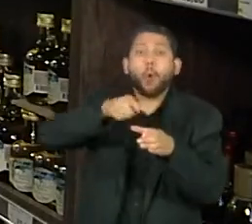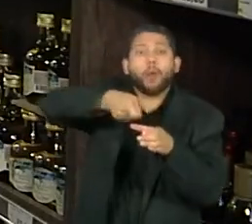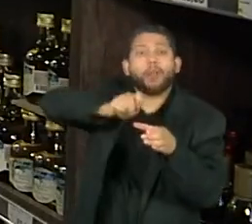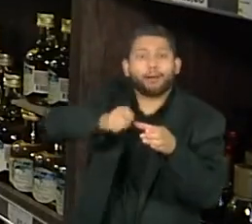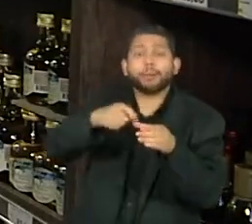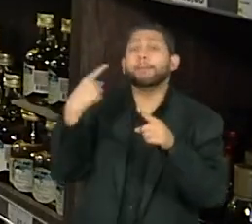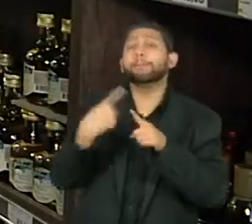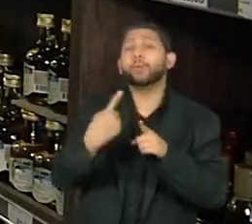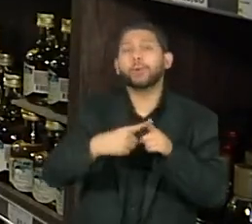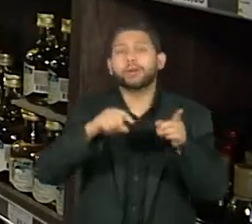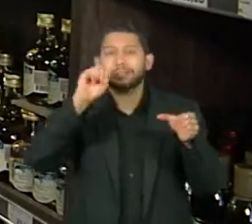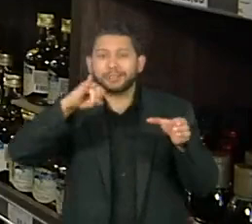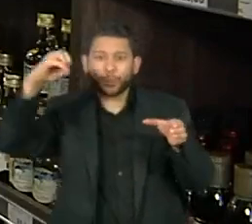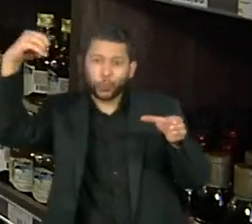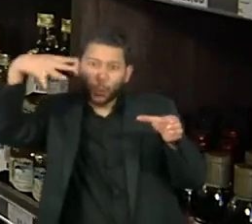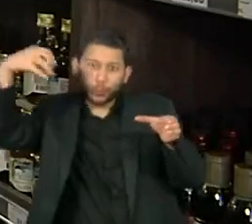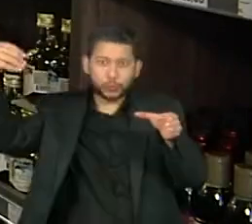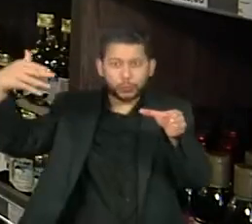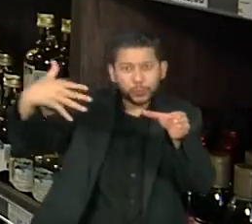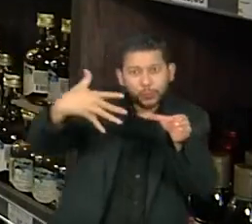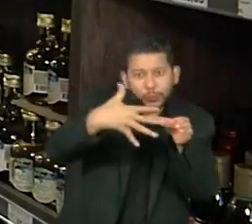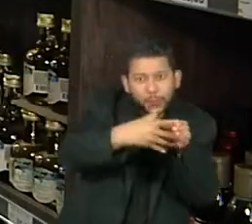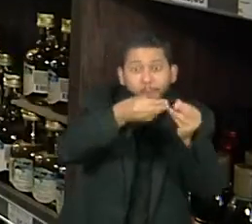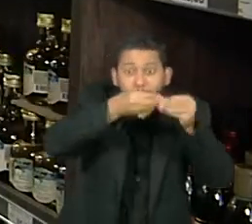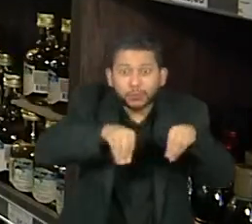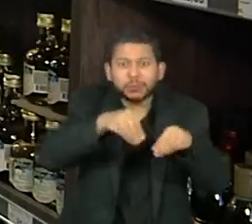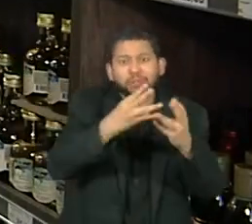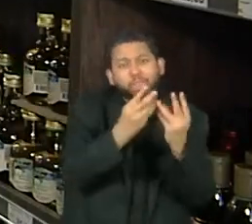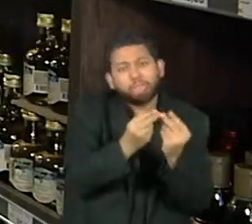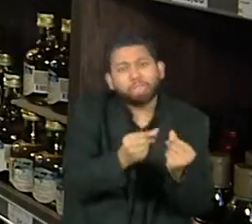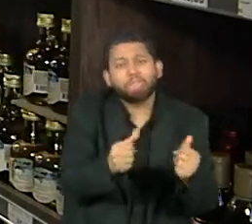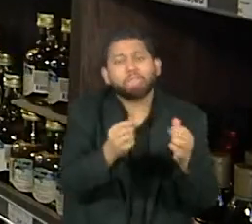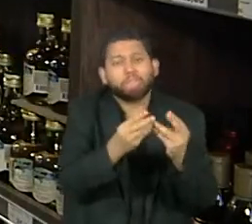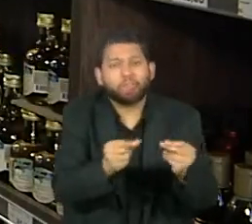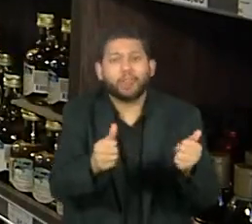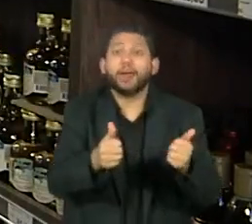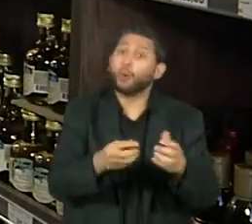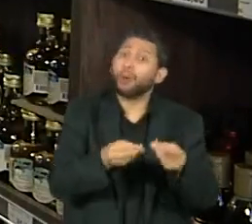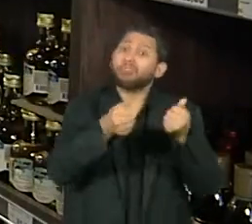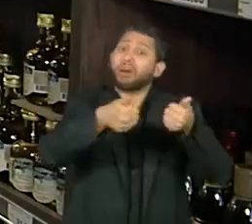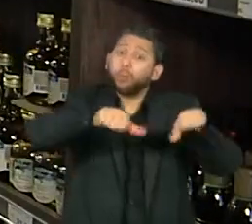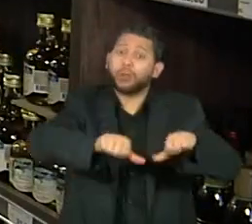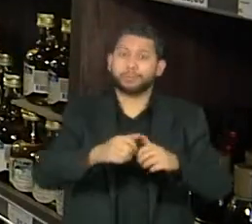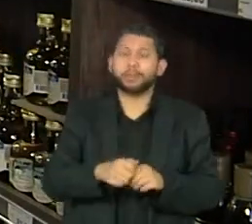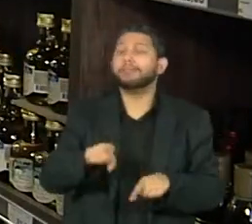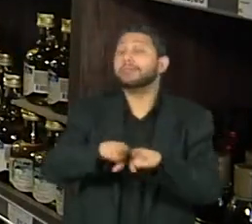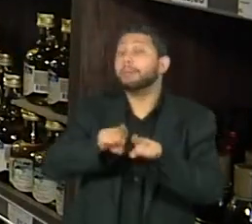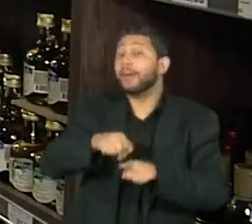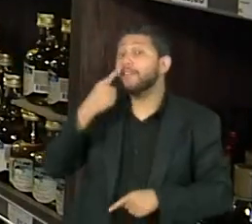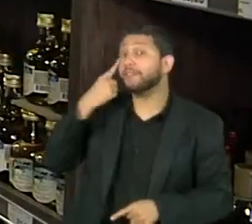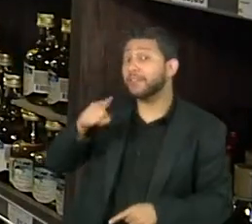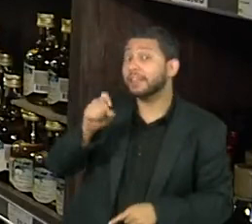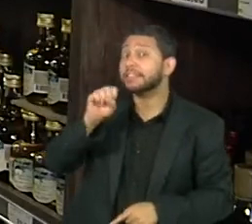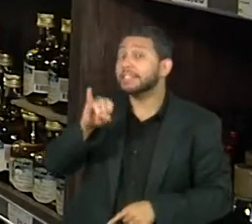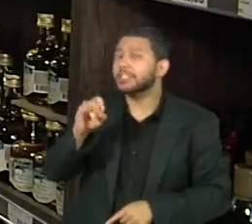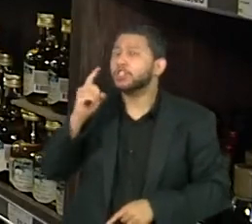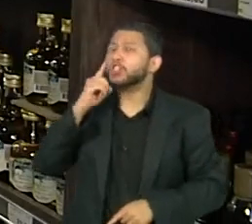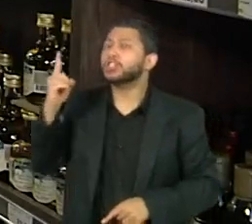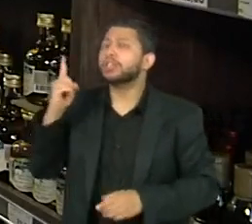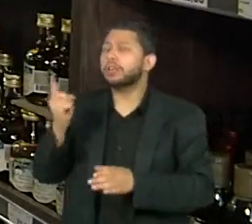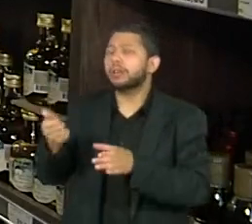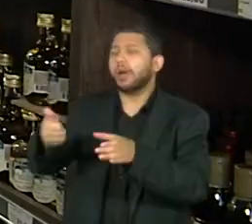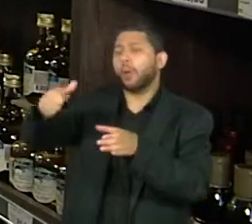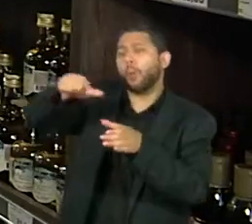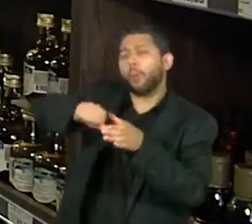luz prejudica a qualidade dos azeites. Fique atento também à data de envase do produto. Quanto mais novo, melhor. E